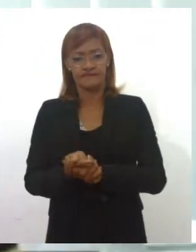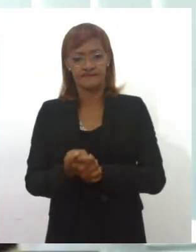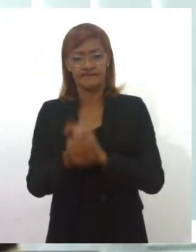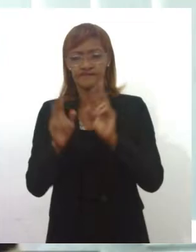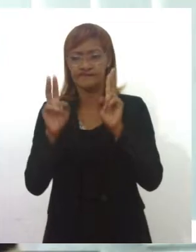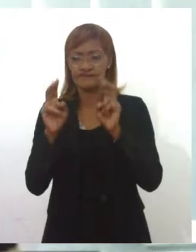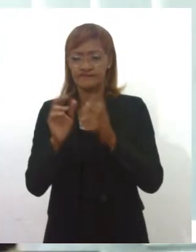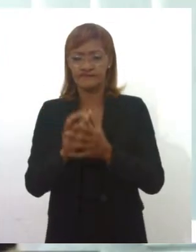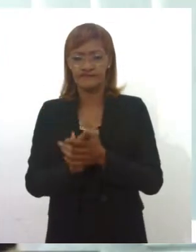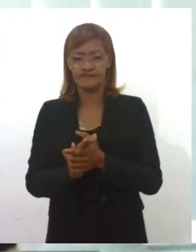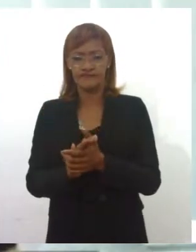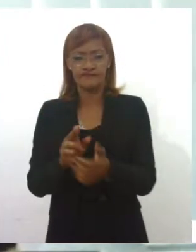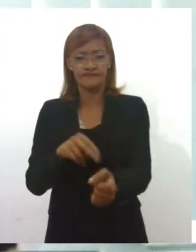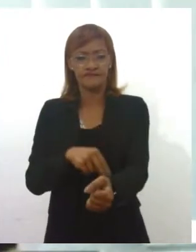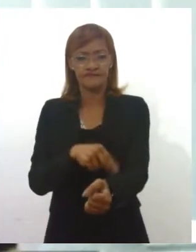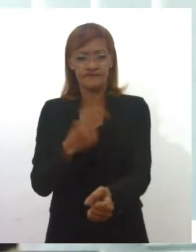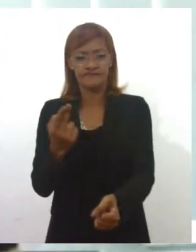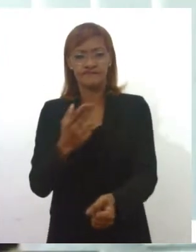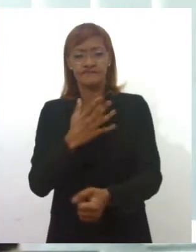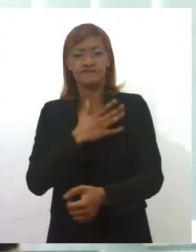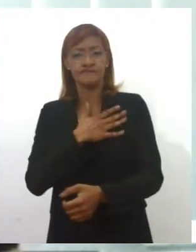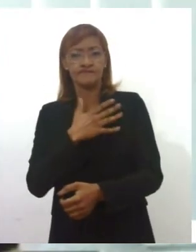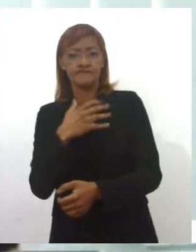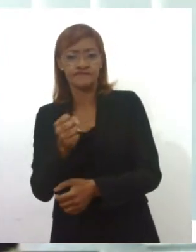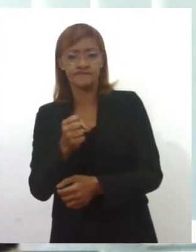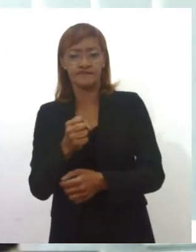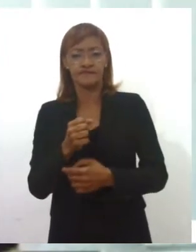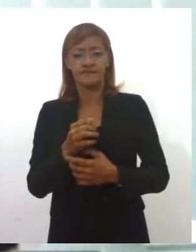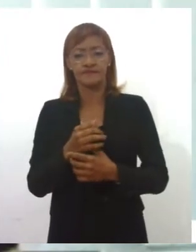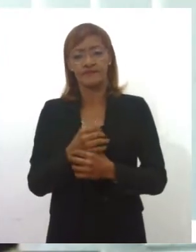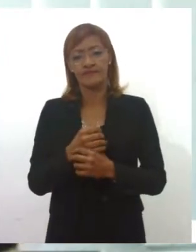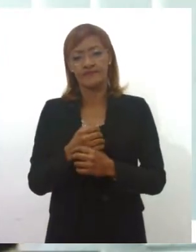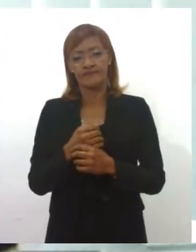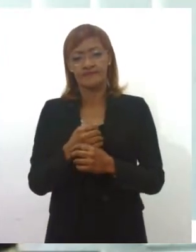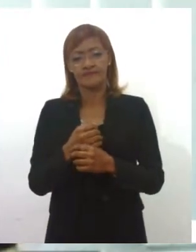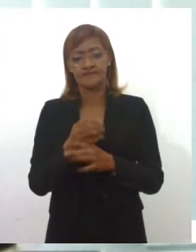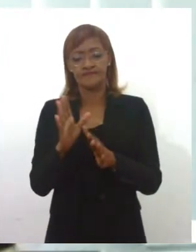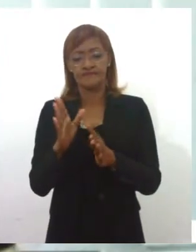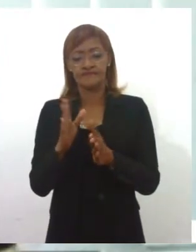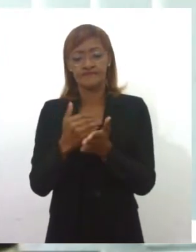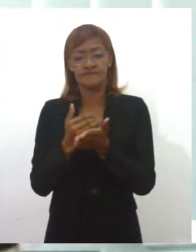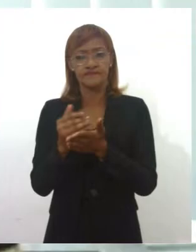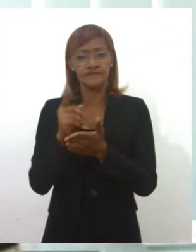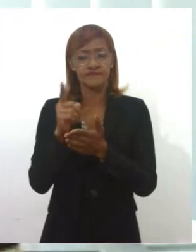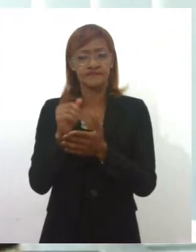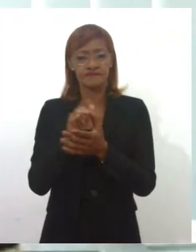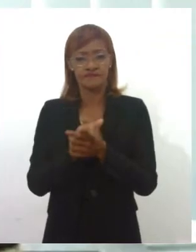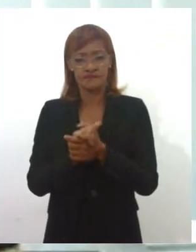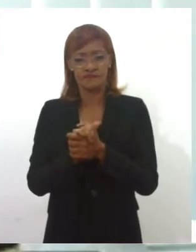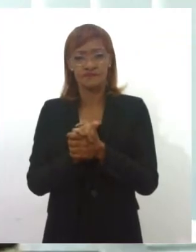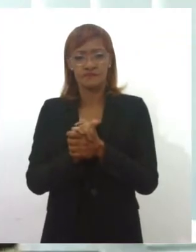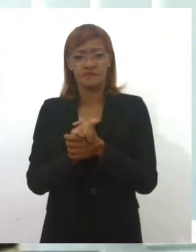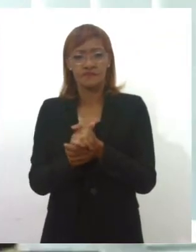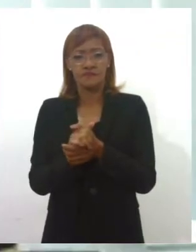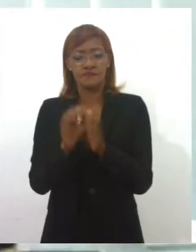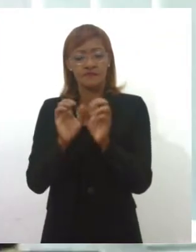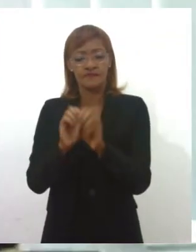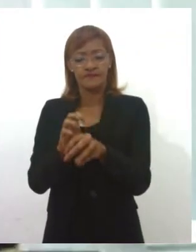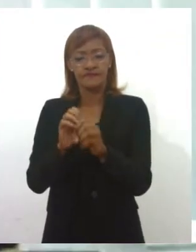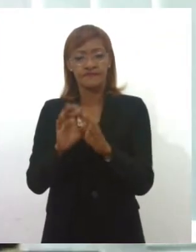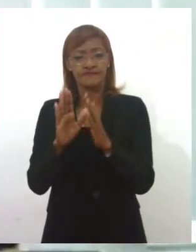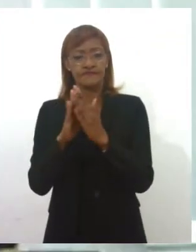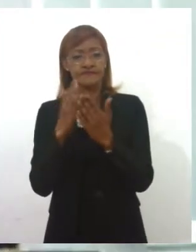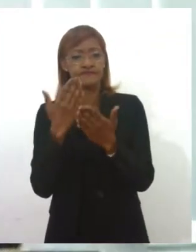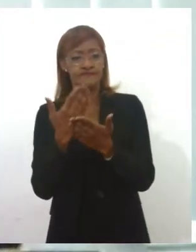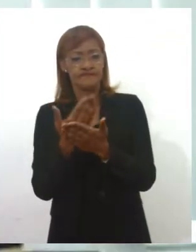taça do de automatização tratar sobre o suicídio Então a partir do momento que você começa botar no ensino pedagógico no